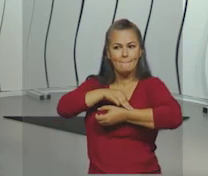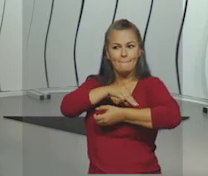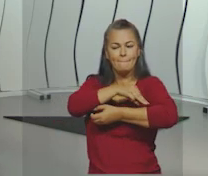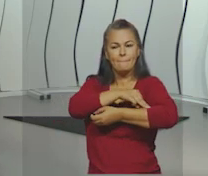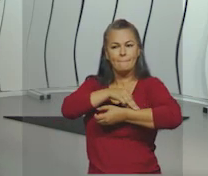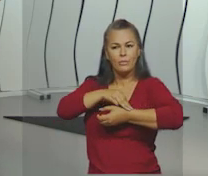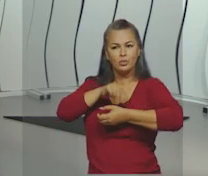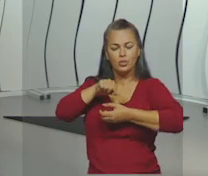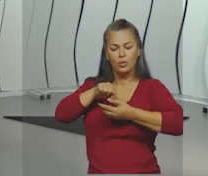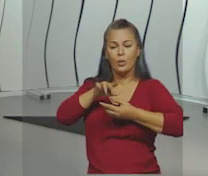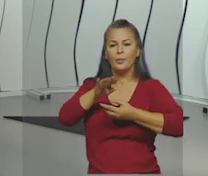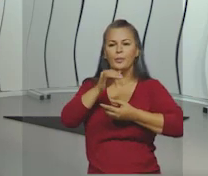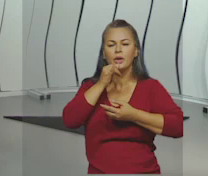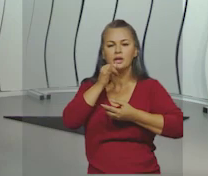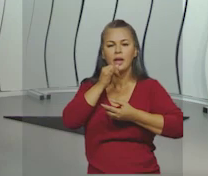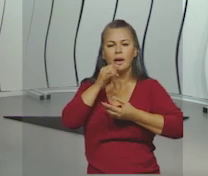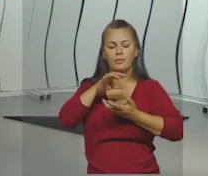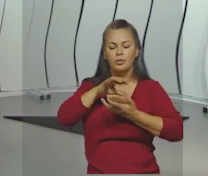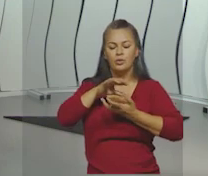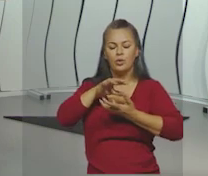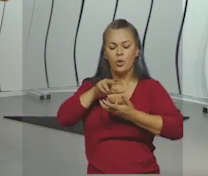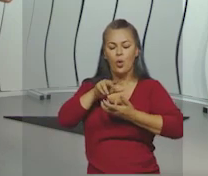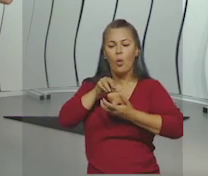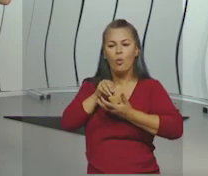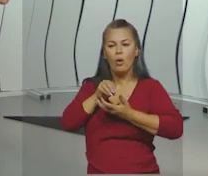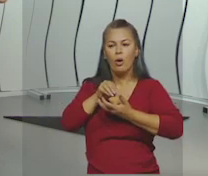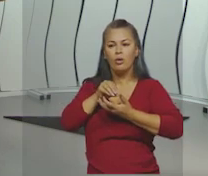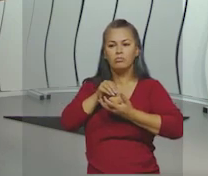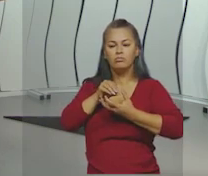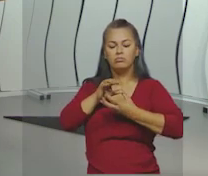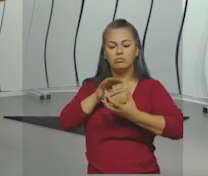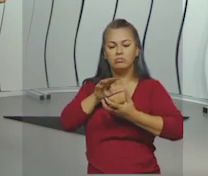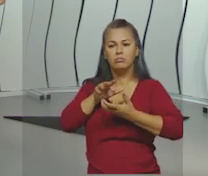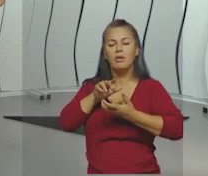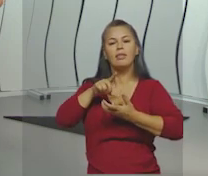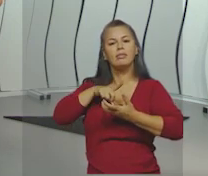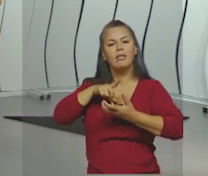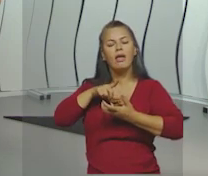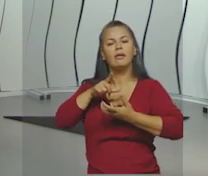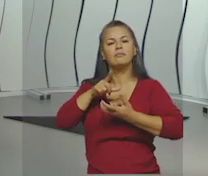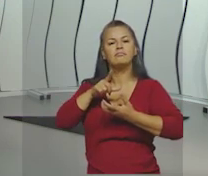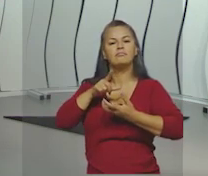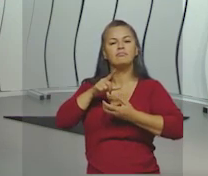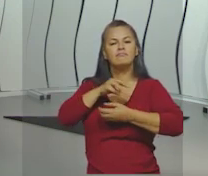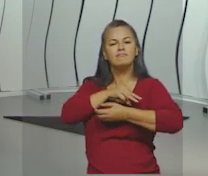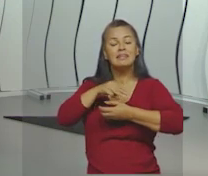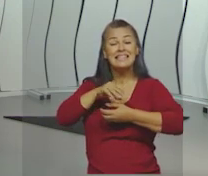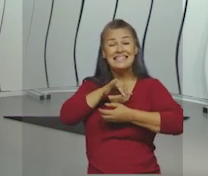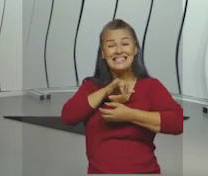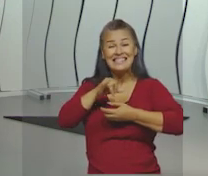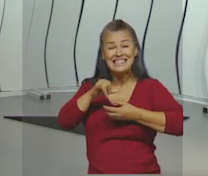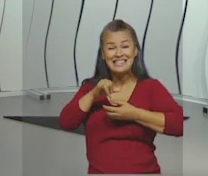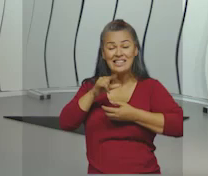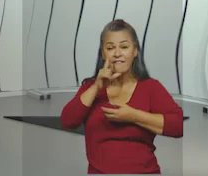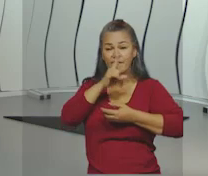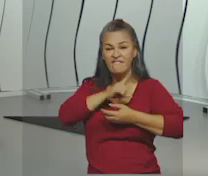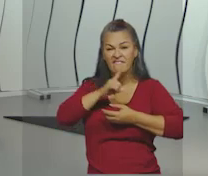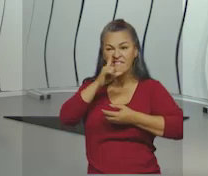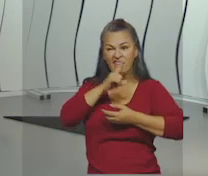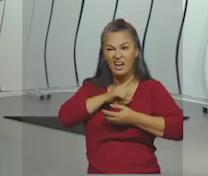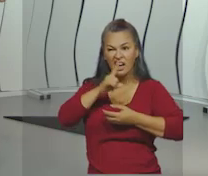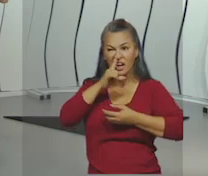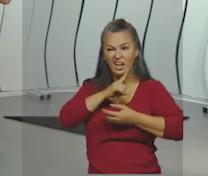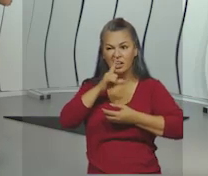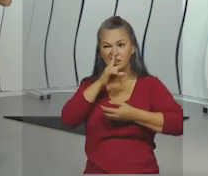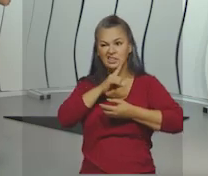virar. Eu viro o olho para um lado, eu viro o olho para o outro. E esses músculos trabalham em conjunto. Se houver algum problema,